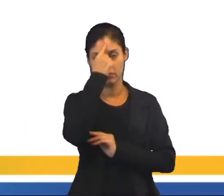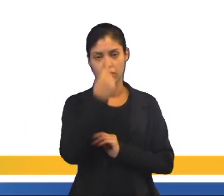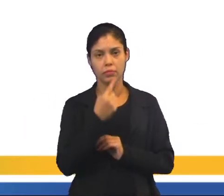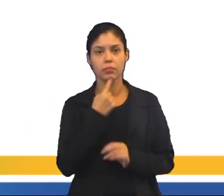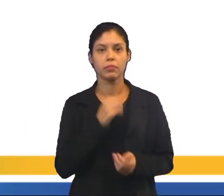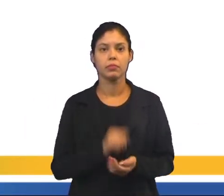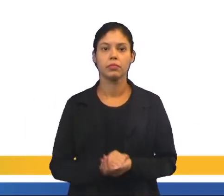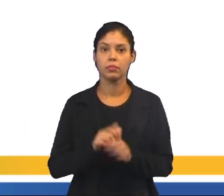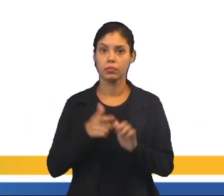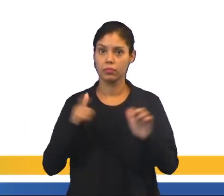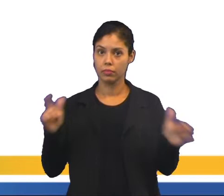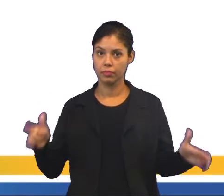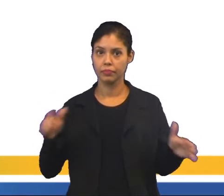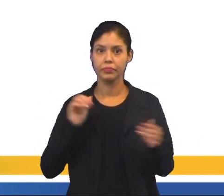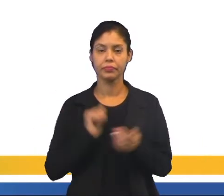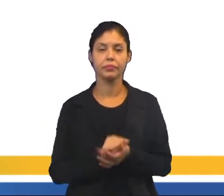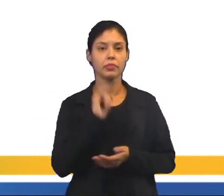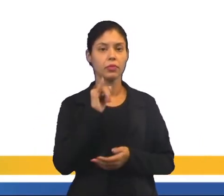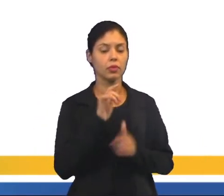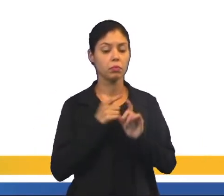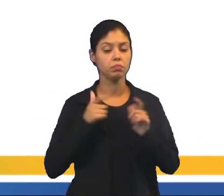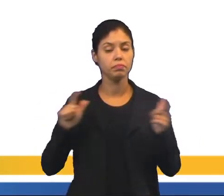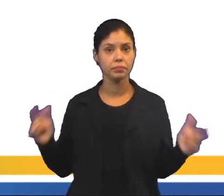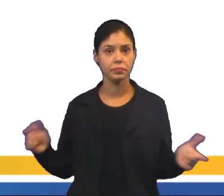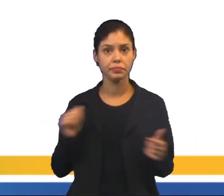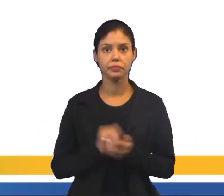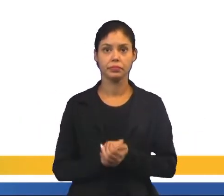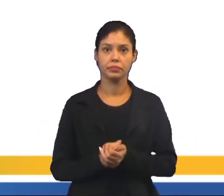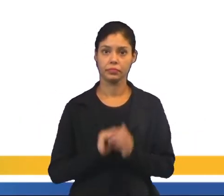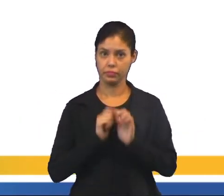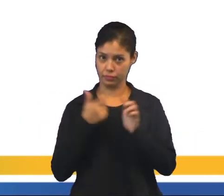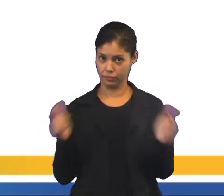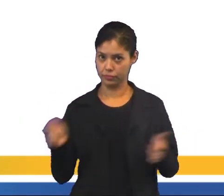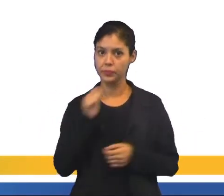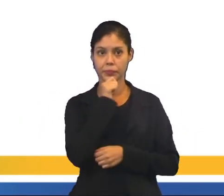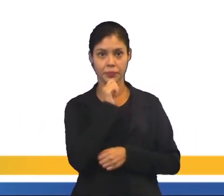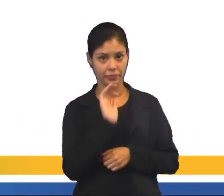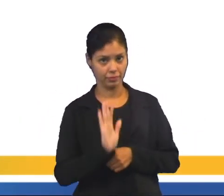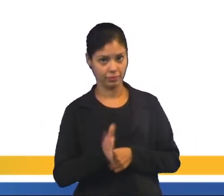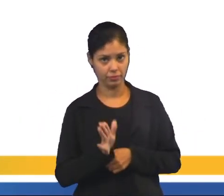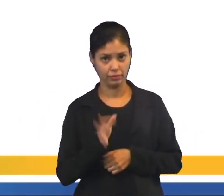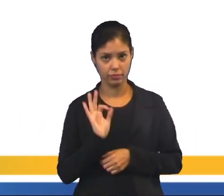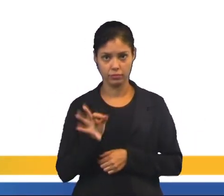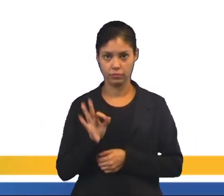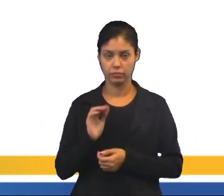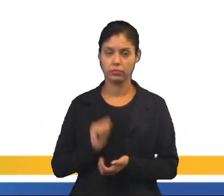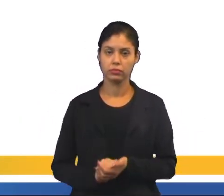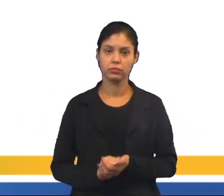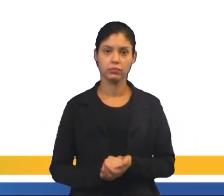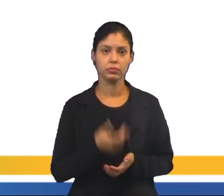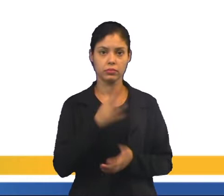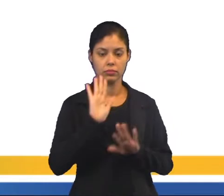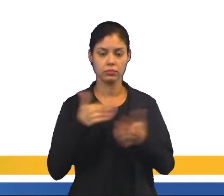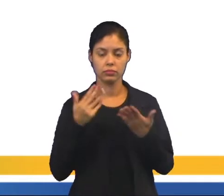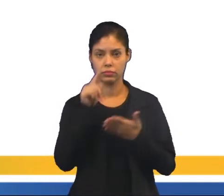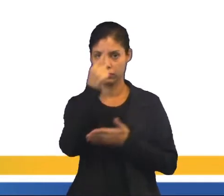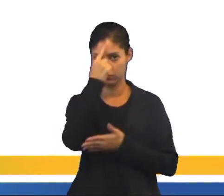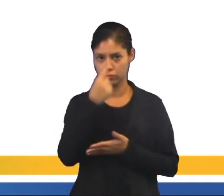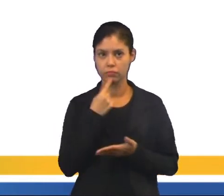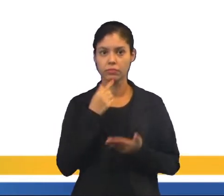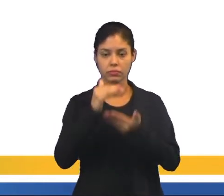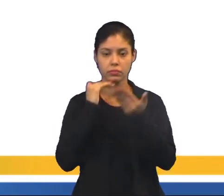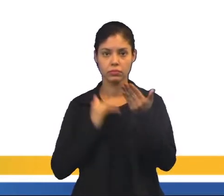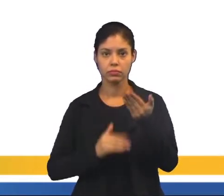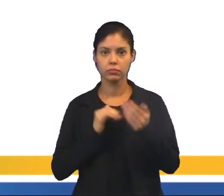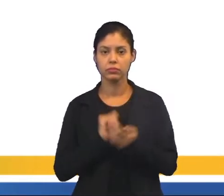Opa, agora ampliou. Se ampliou, ela aumentou, não é isso? Qual das figuras abaixo corresponde à